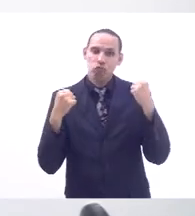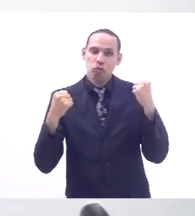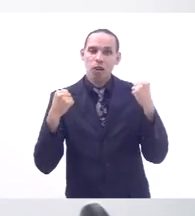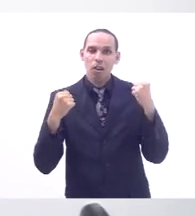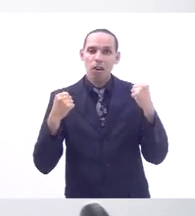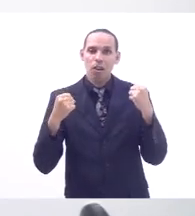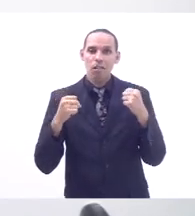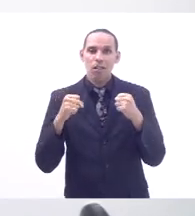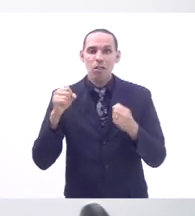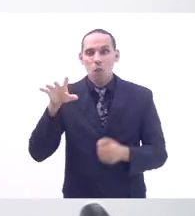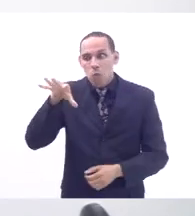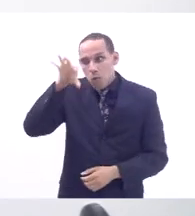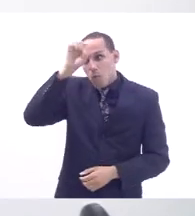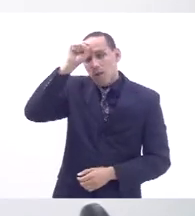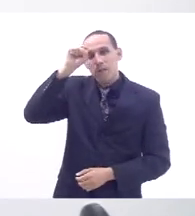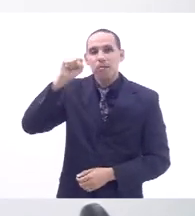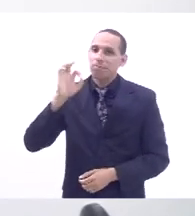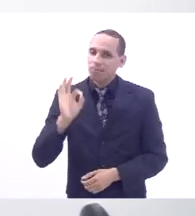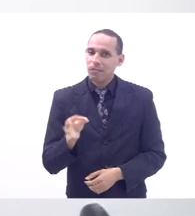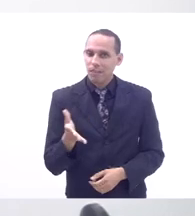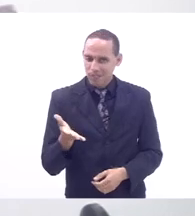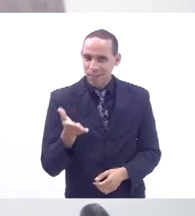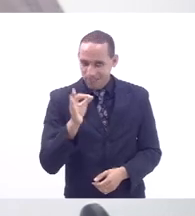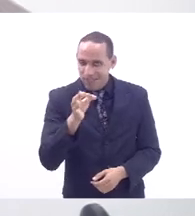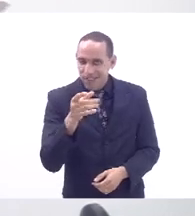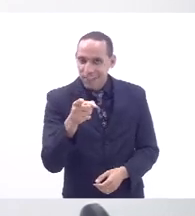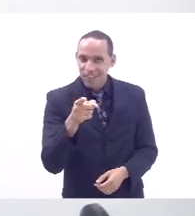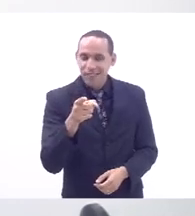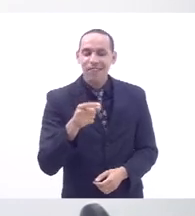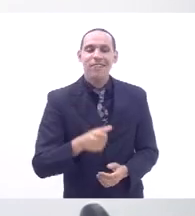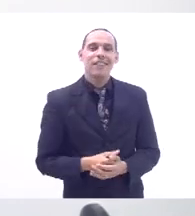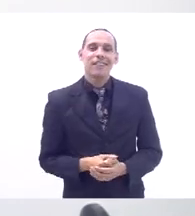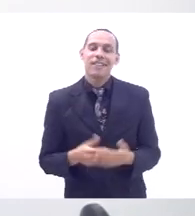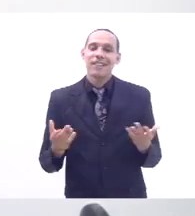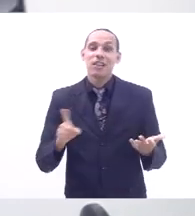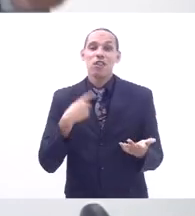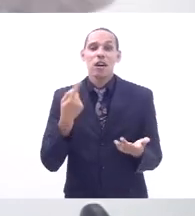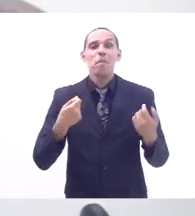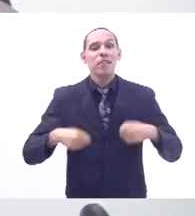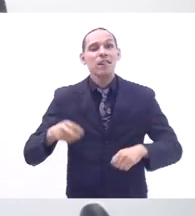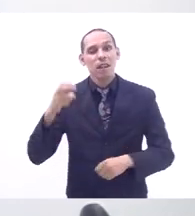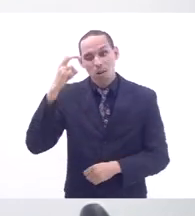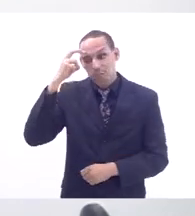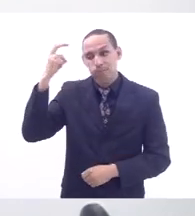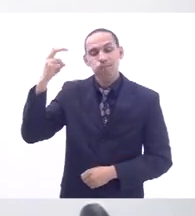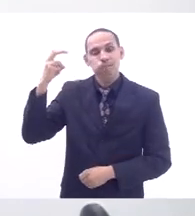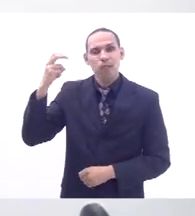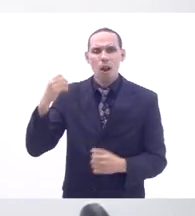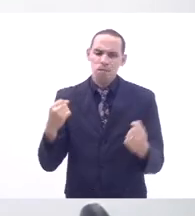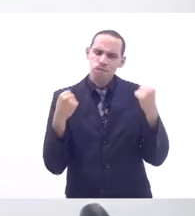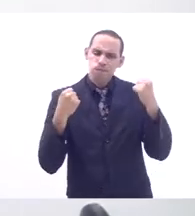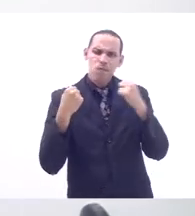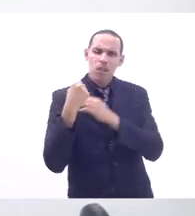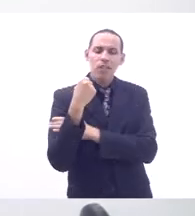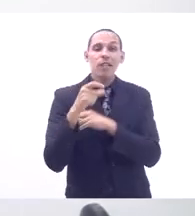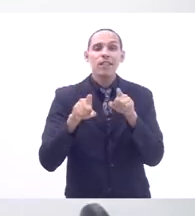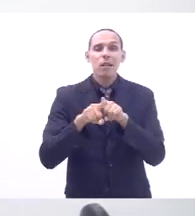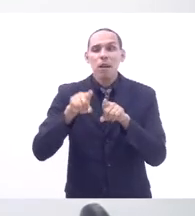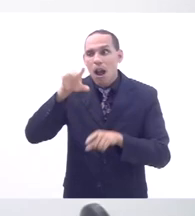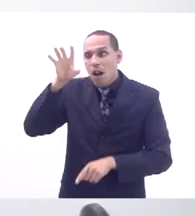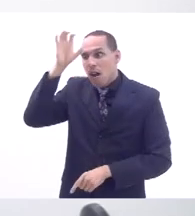e assimilação, né? Não é isso? Então, ou seja, a gente tem que ter inteligência, a gente tem que ter a nossa força e a gente tem que